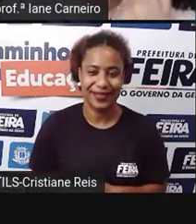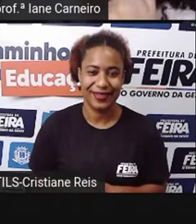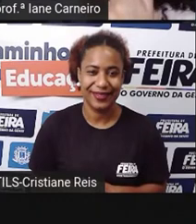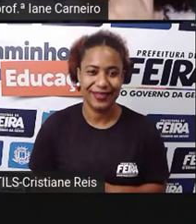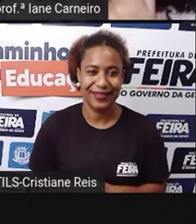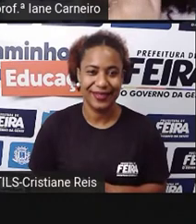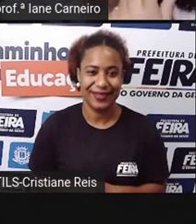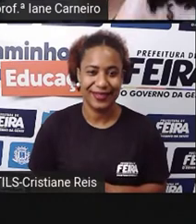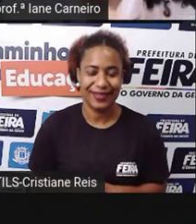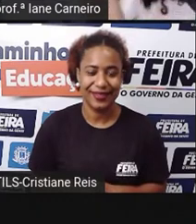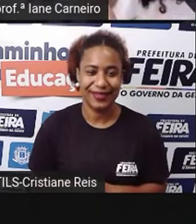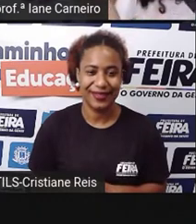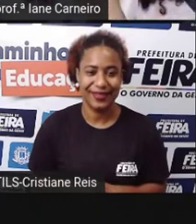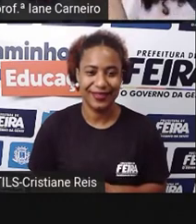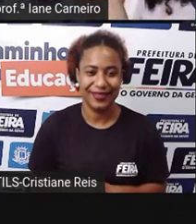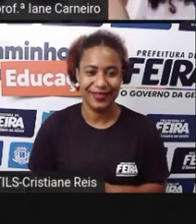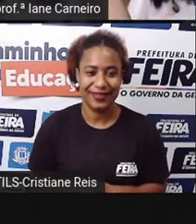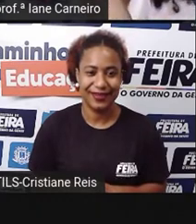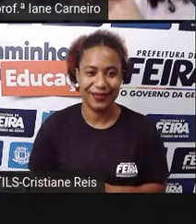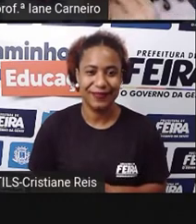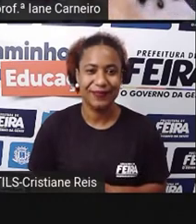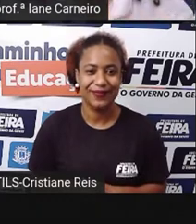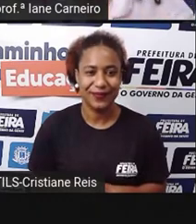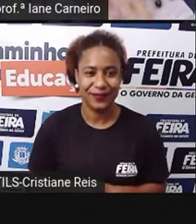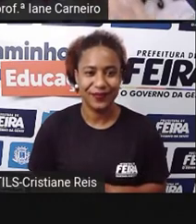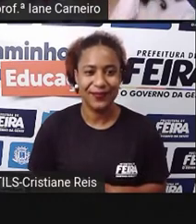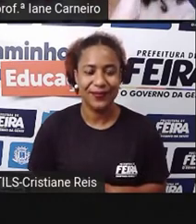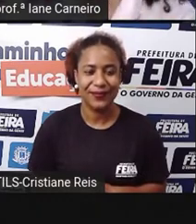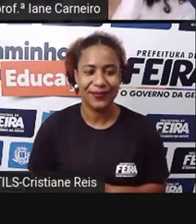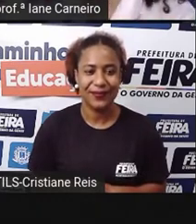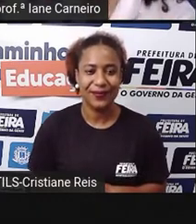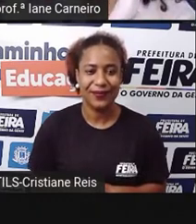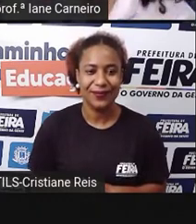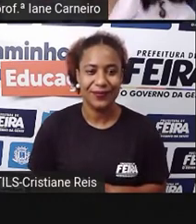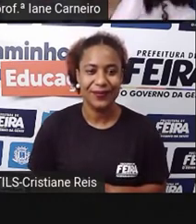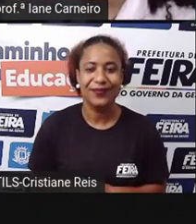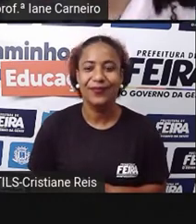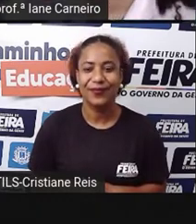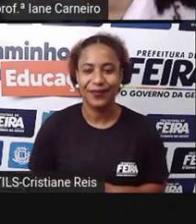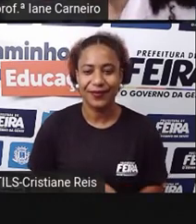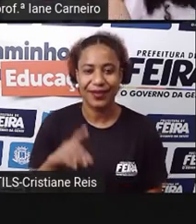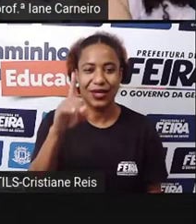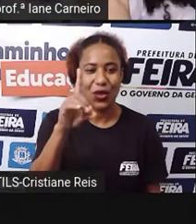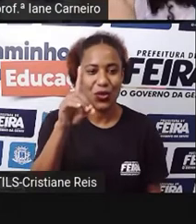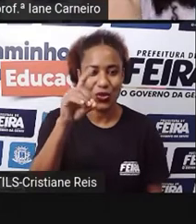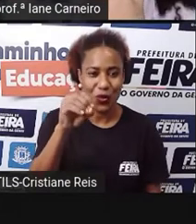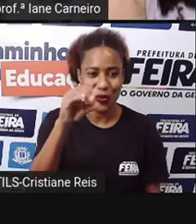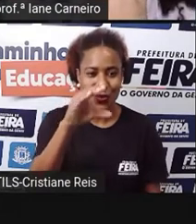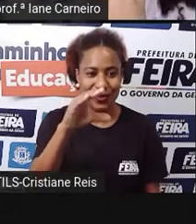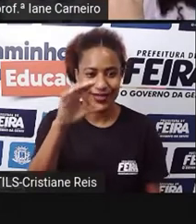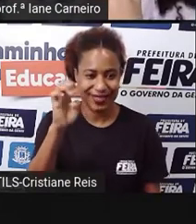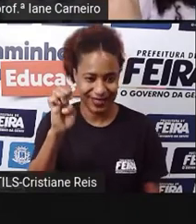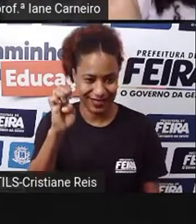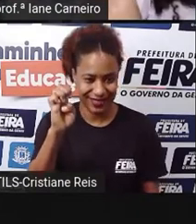para a gente observar a escrita para pronunciar assim, né? Mas normalmente a gente pronuncia doce, né?